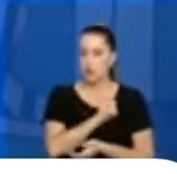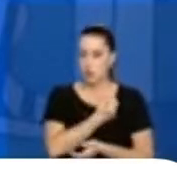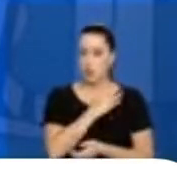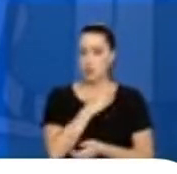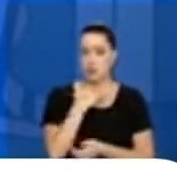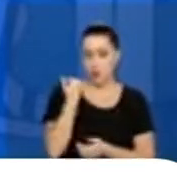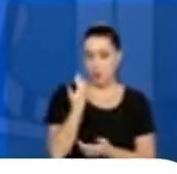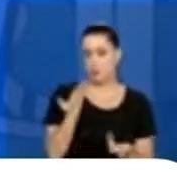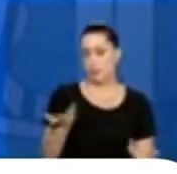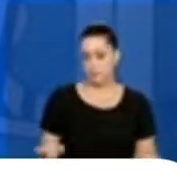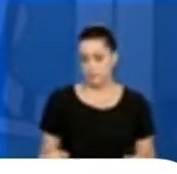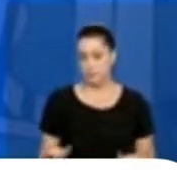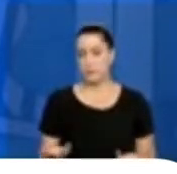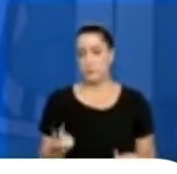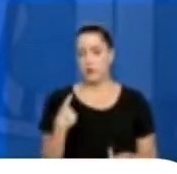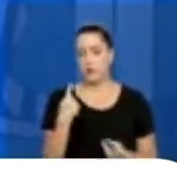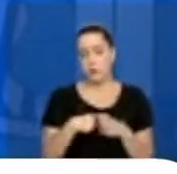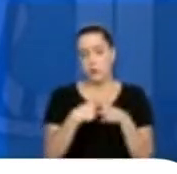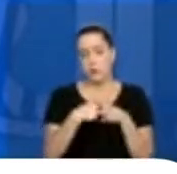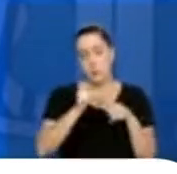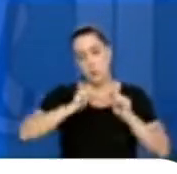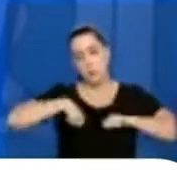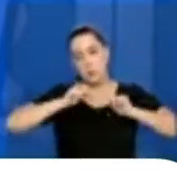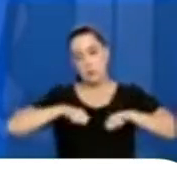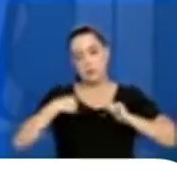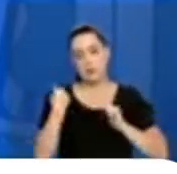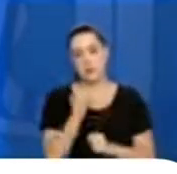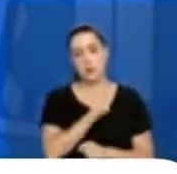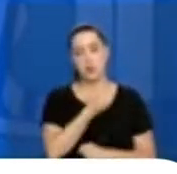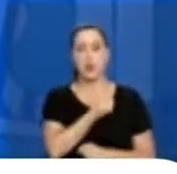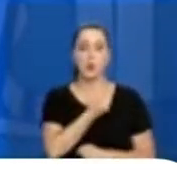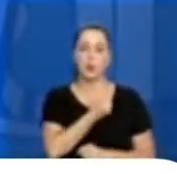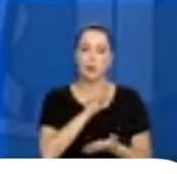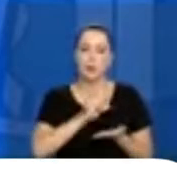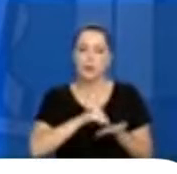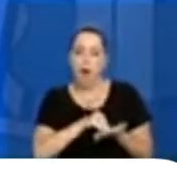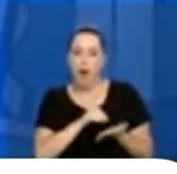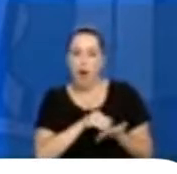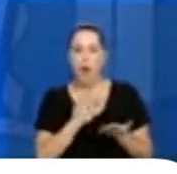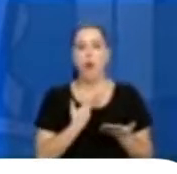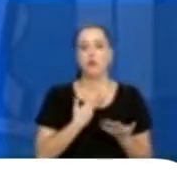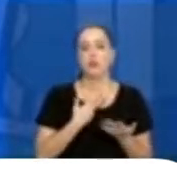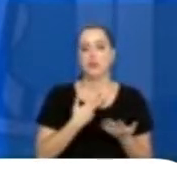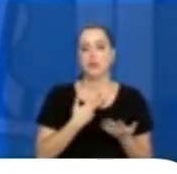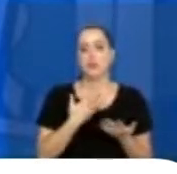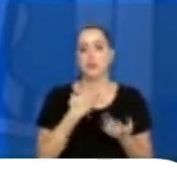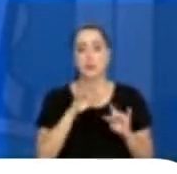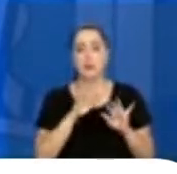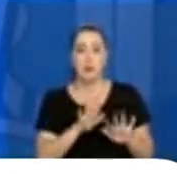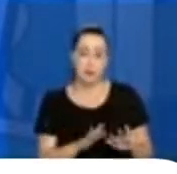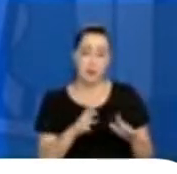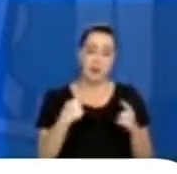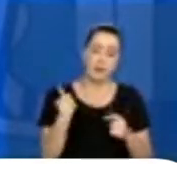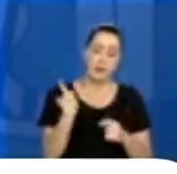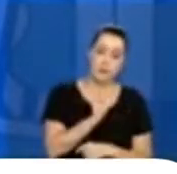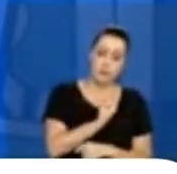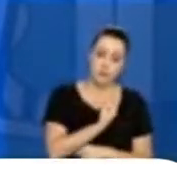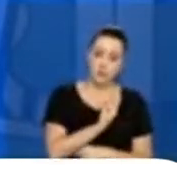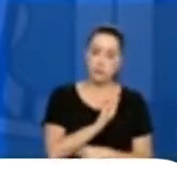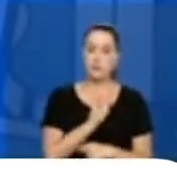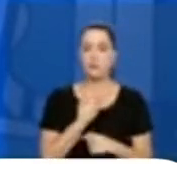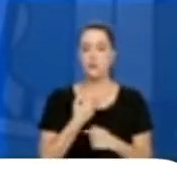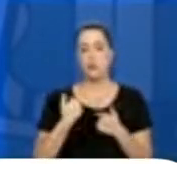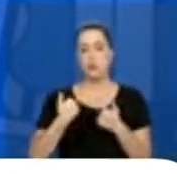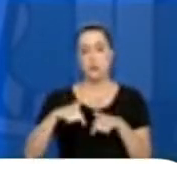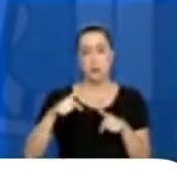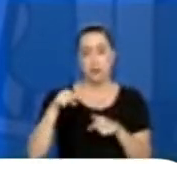sistema. Possivelmente, nós temos dados que ainda precisam ser alimentados e, para isso, nós estamos,